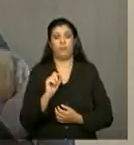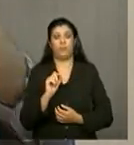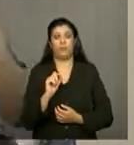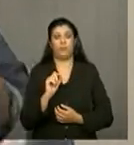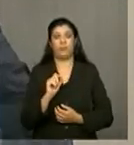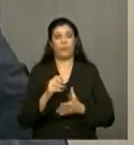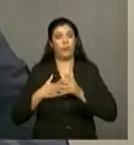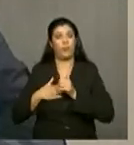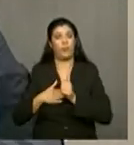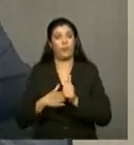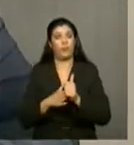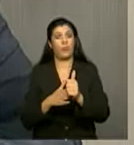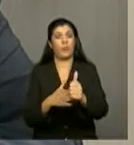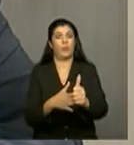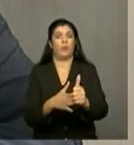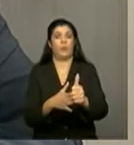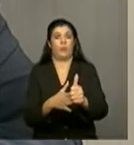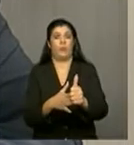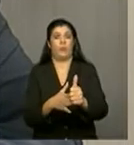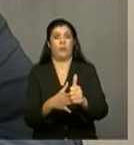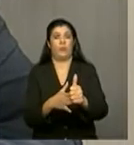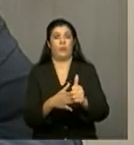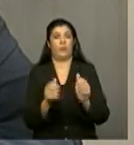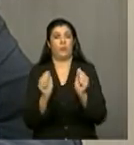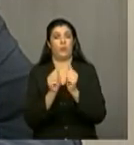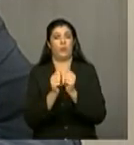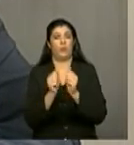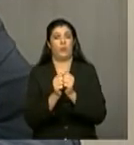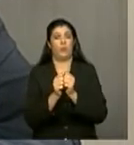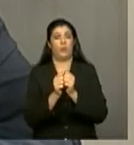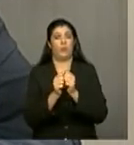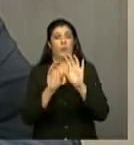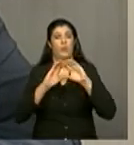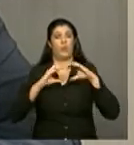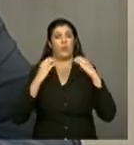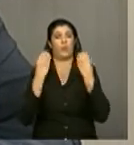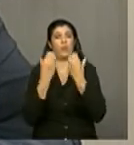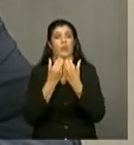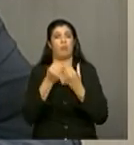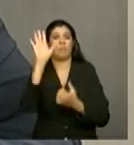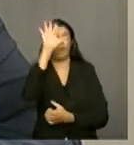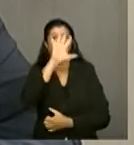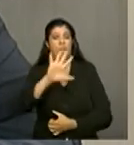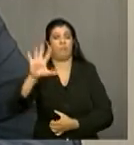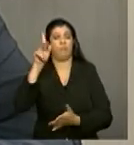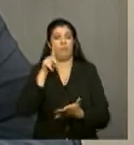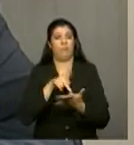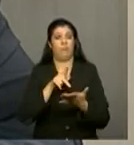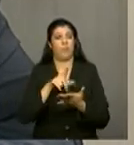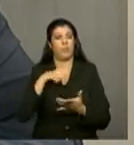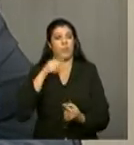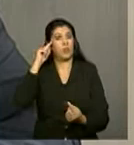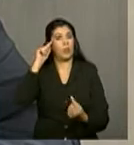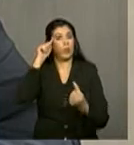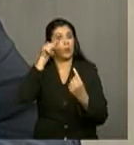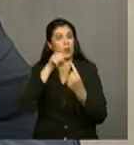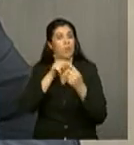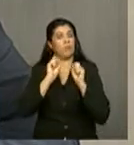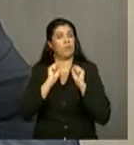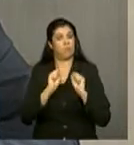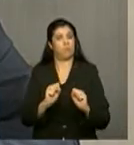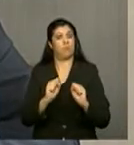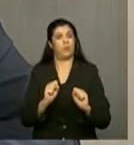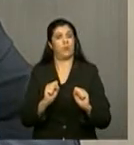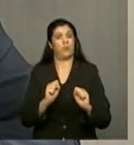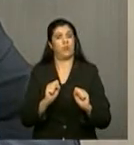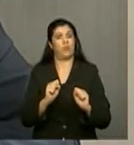conduzir né é através da comissão nacional da verdade que naquele momento tinha os poderes e de